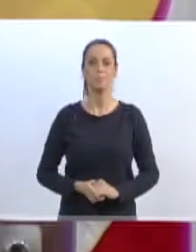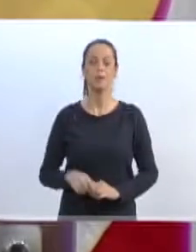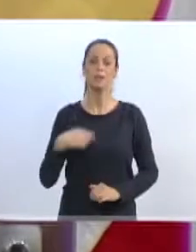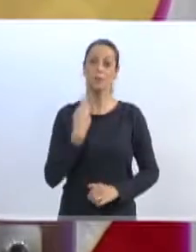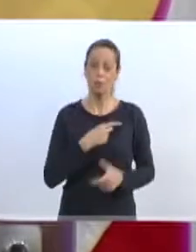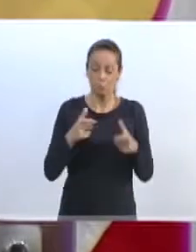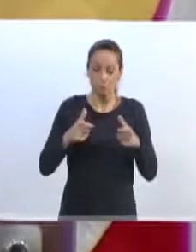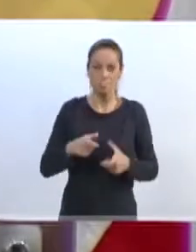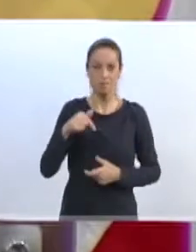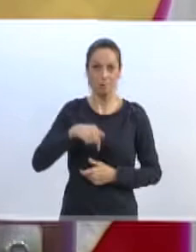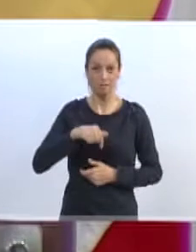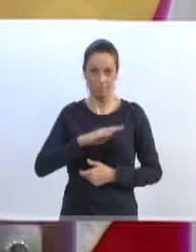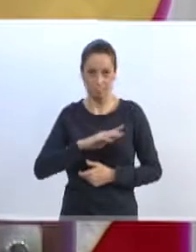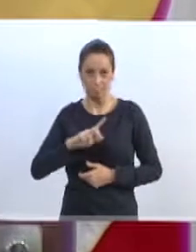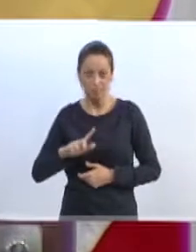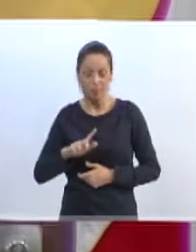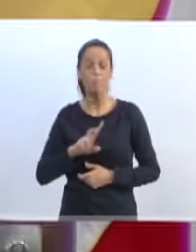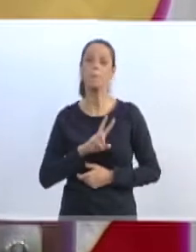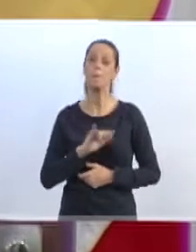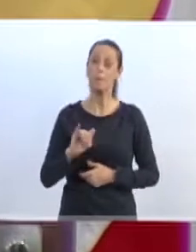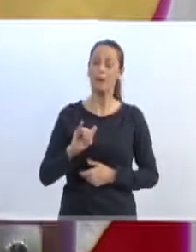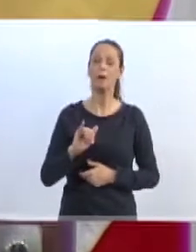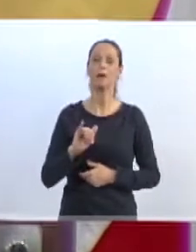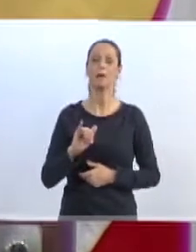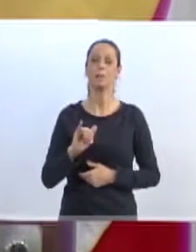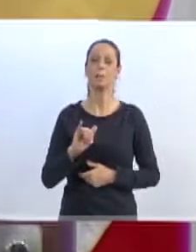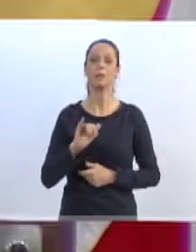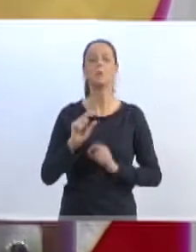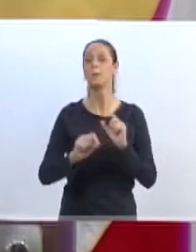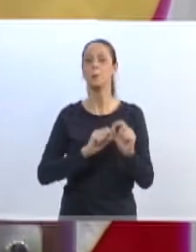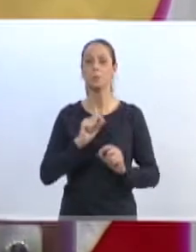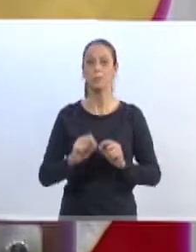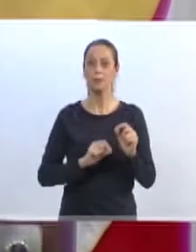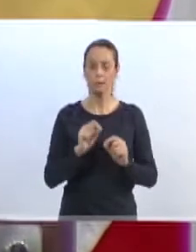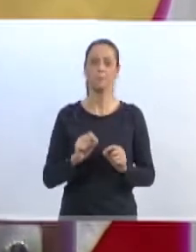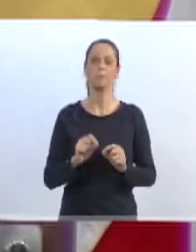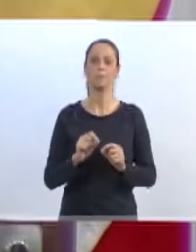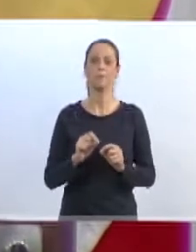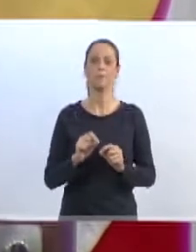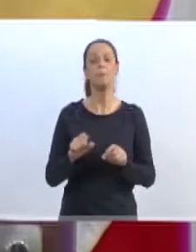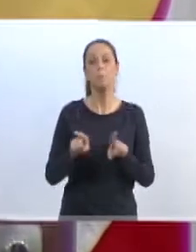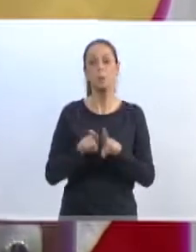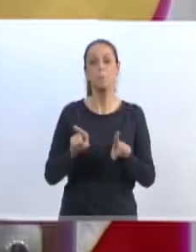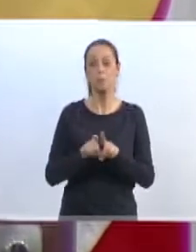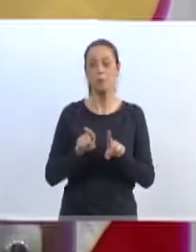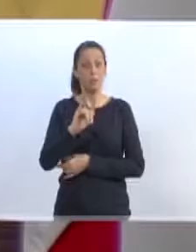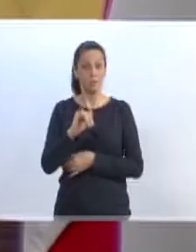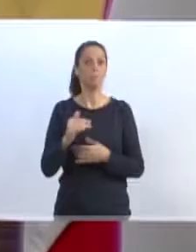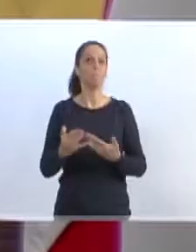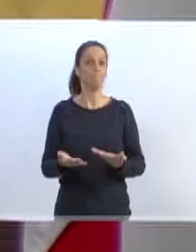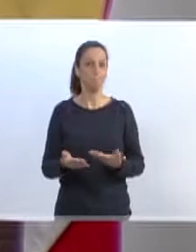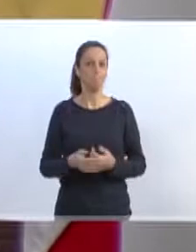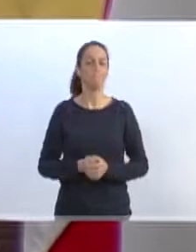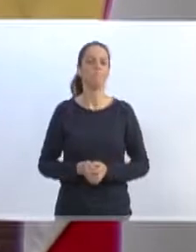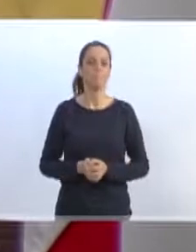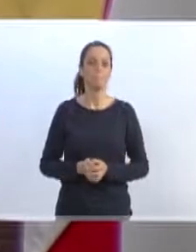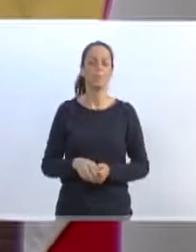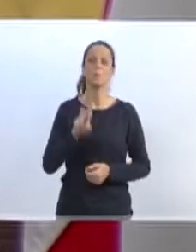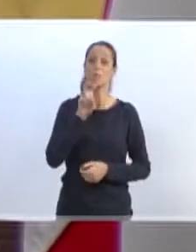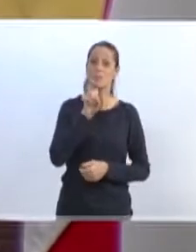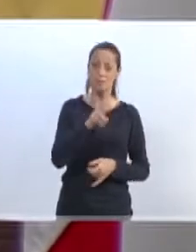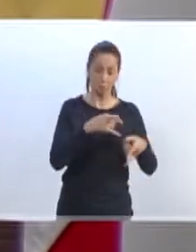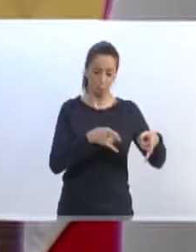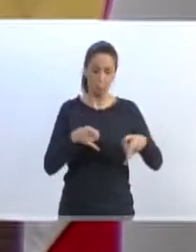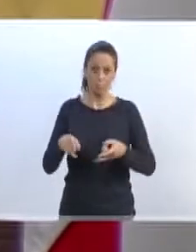Tribuna Livre para comunicar a aquisição de 9 máquinas de hemodiálise para a Associação Renal Vida. Nos pronunciamentos, o